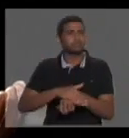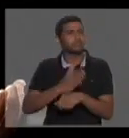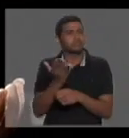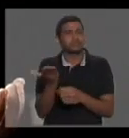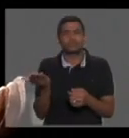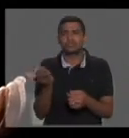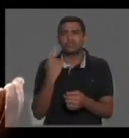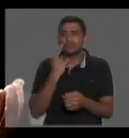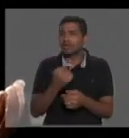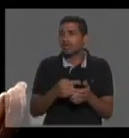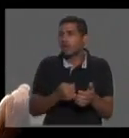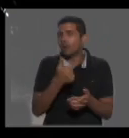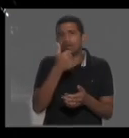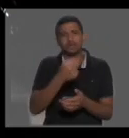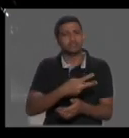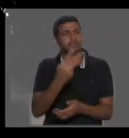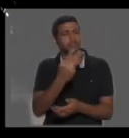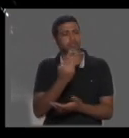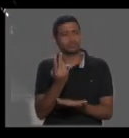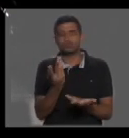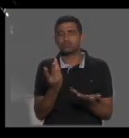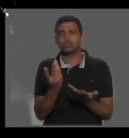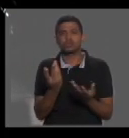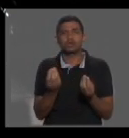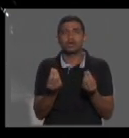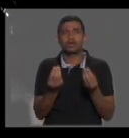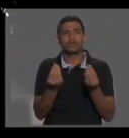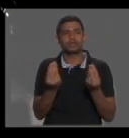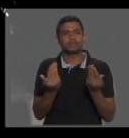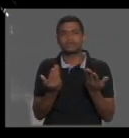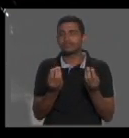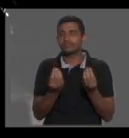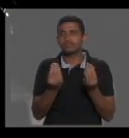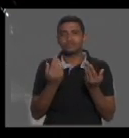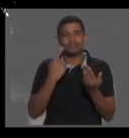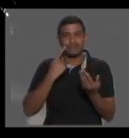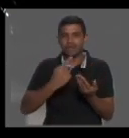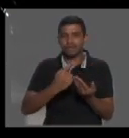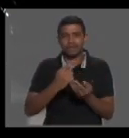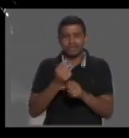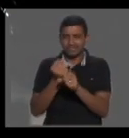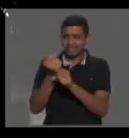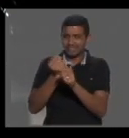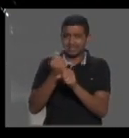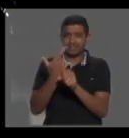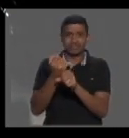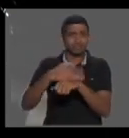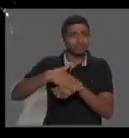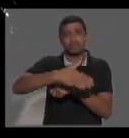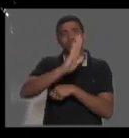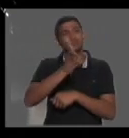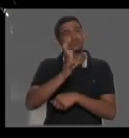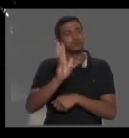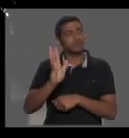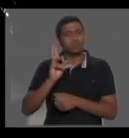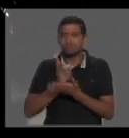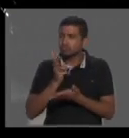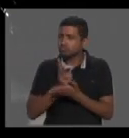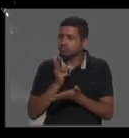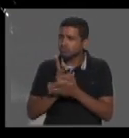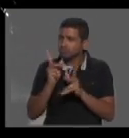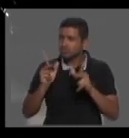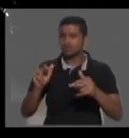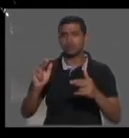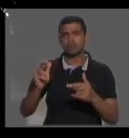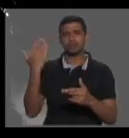estamos assim quase na segunda, no início da segunda, quase mais 20 anos já se passaram do século XXI